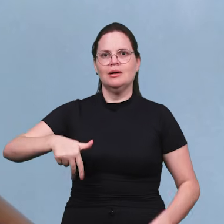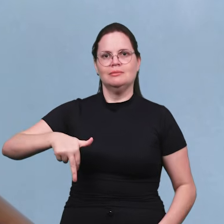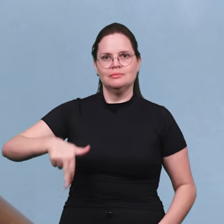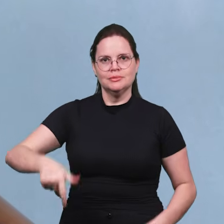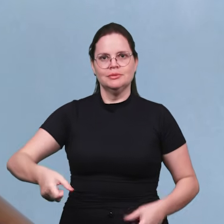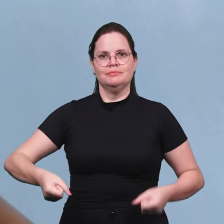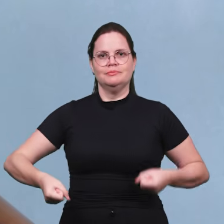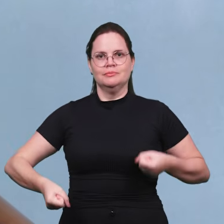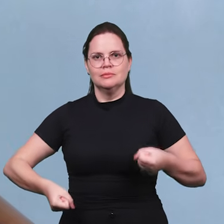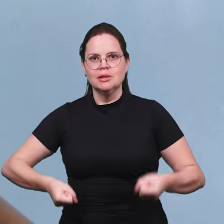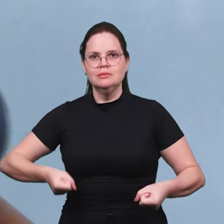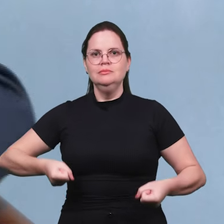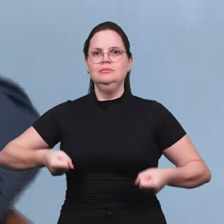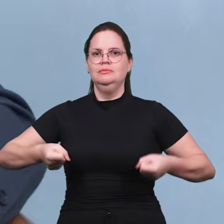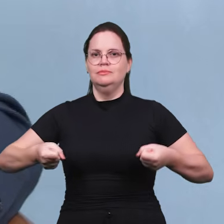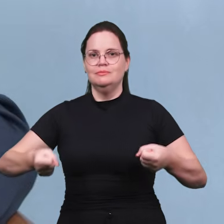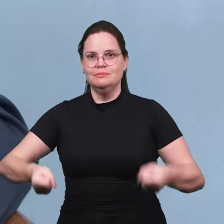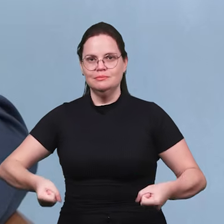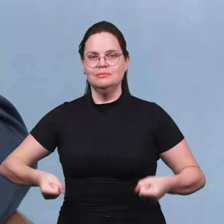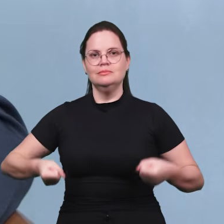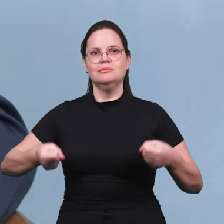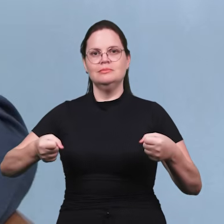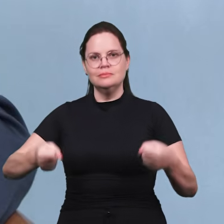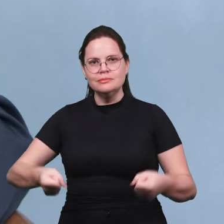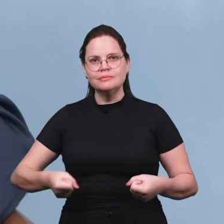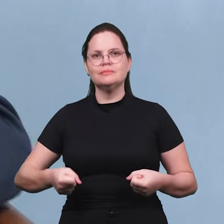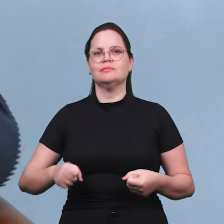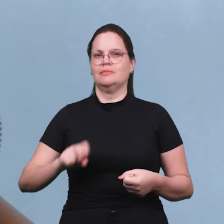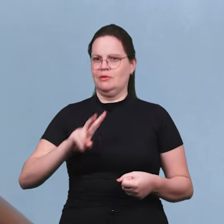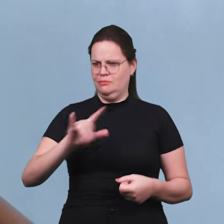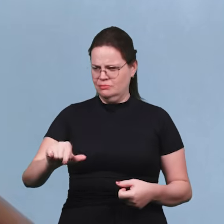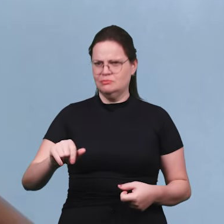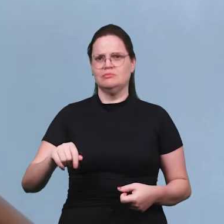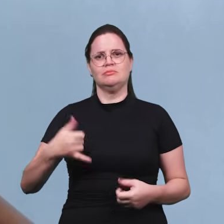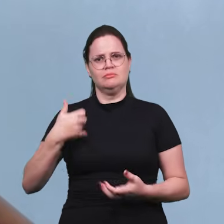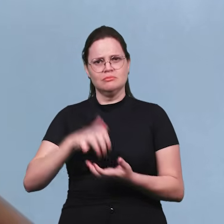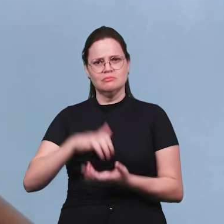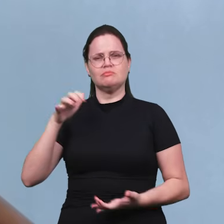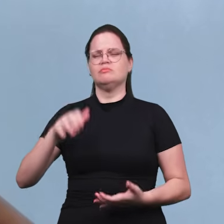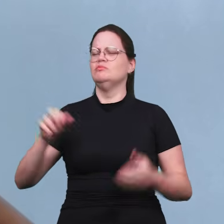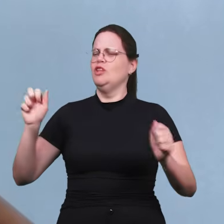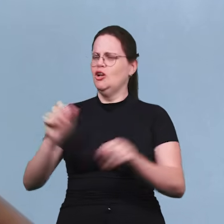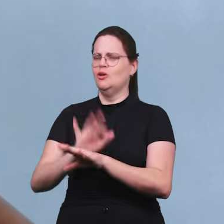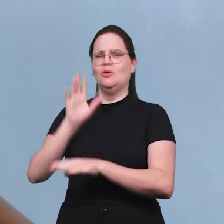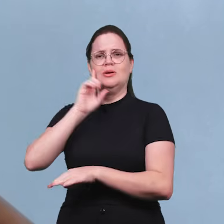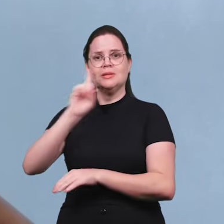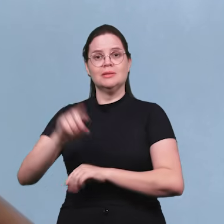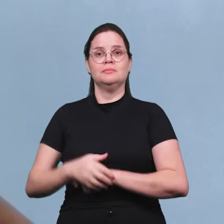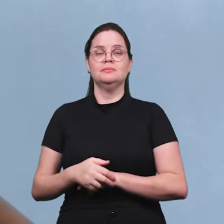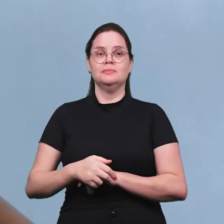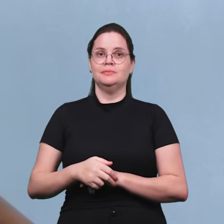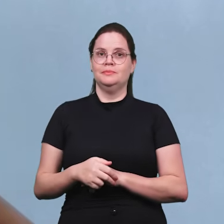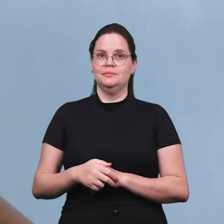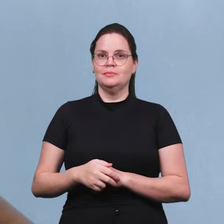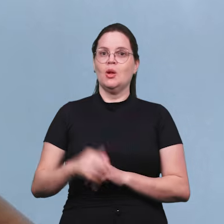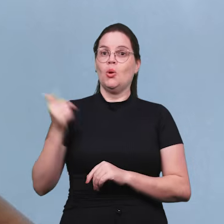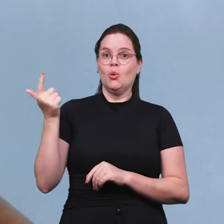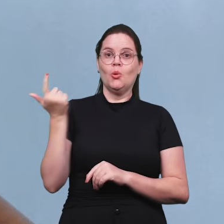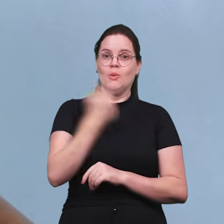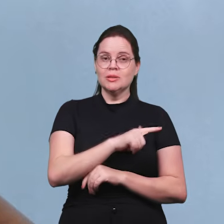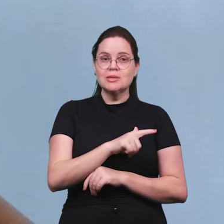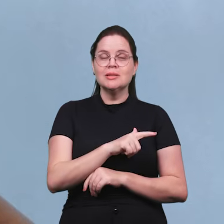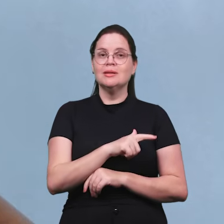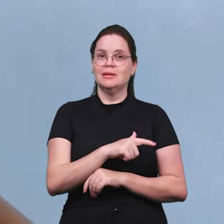começou indo para a igreja de andador, e ele, glória a Deus, que ele conseguiu